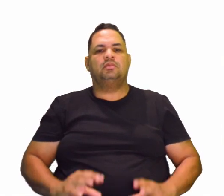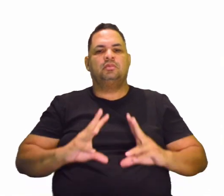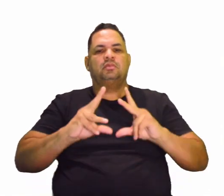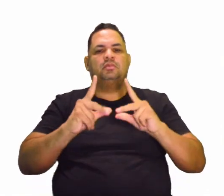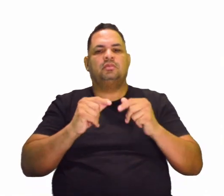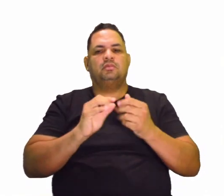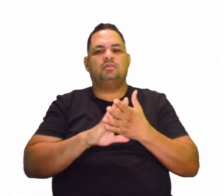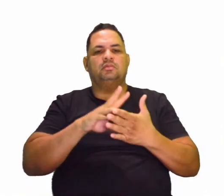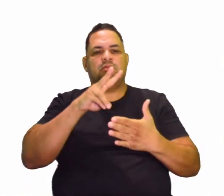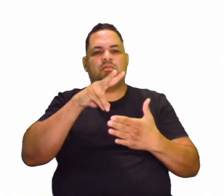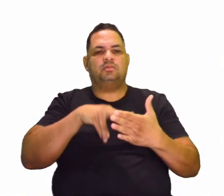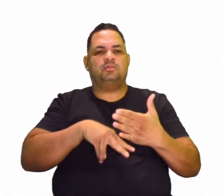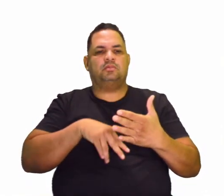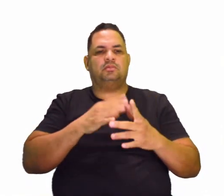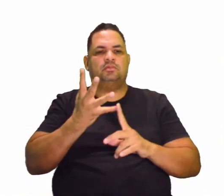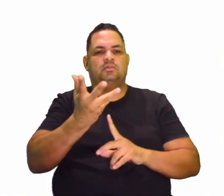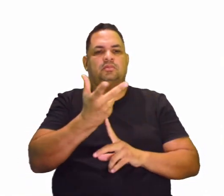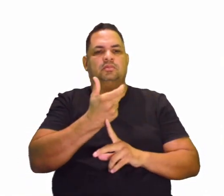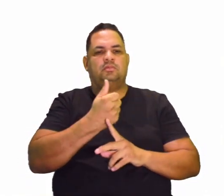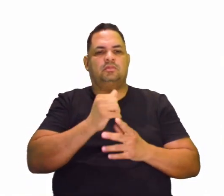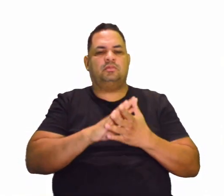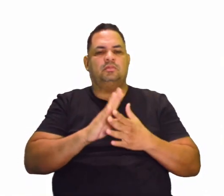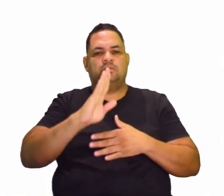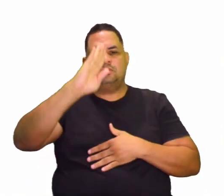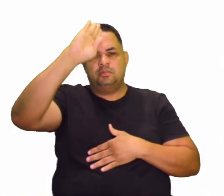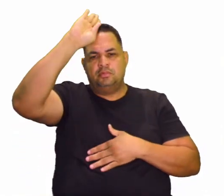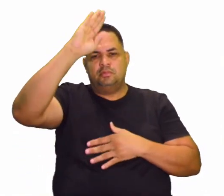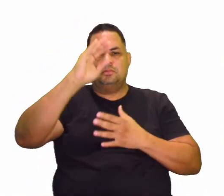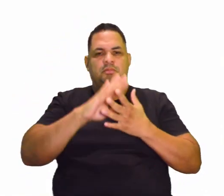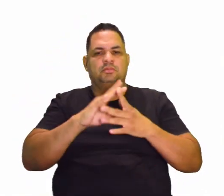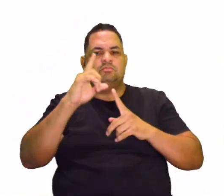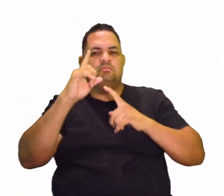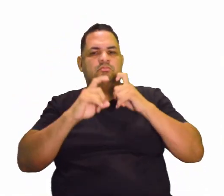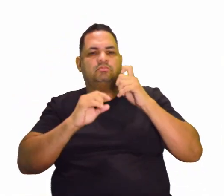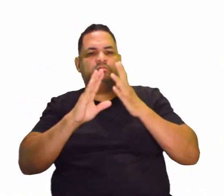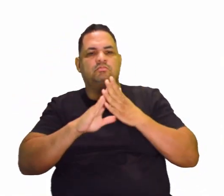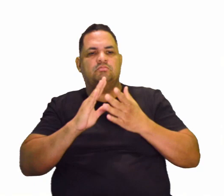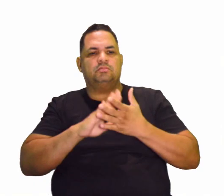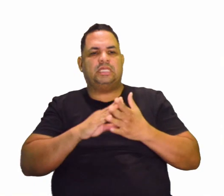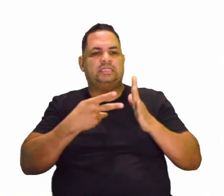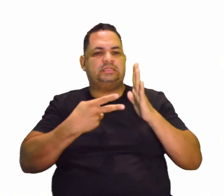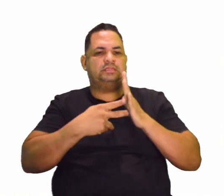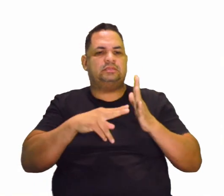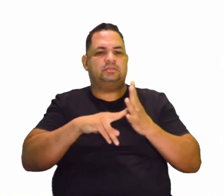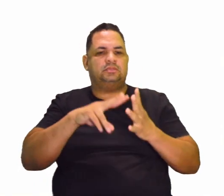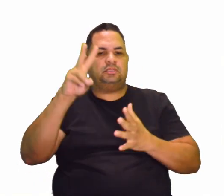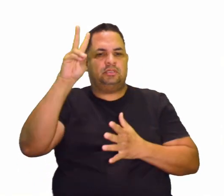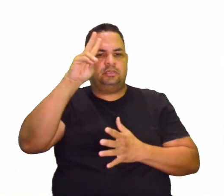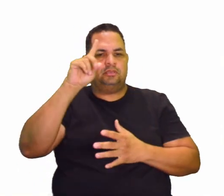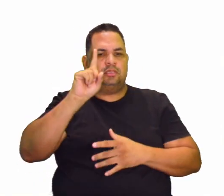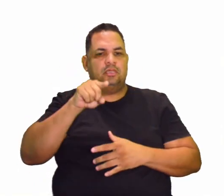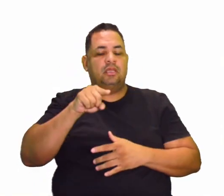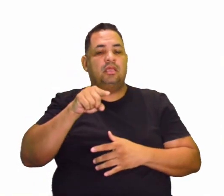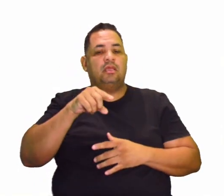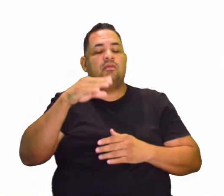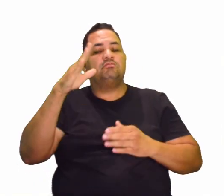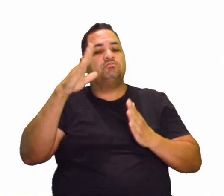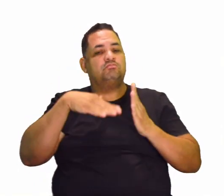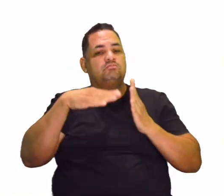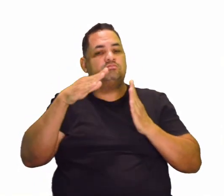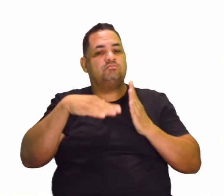ler aqui. A arte romana mais expressiva e de maior significação histórica é a pintura? Podemos dizer